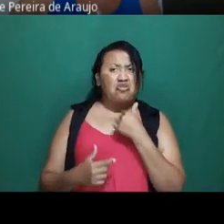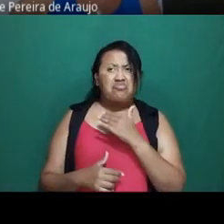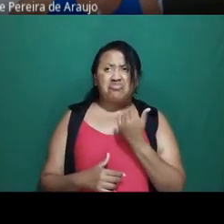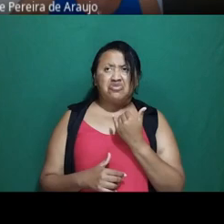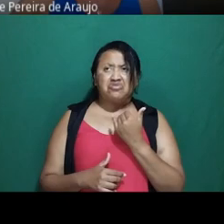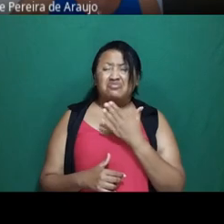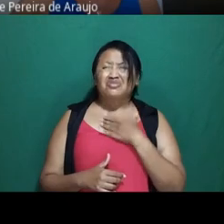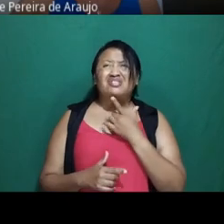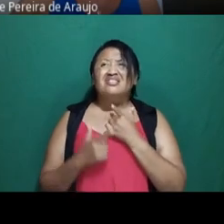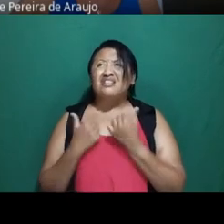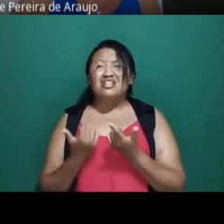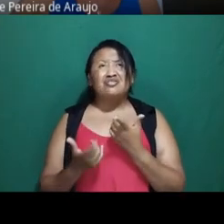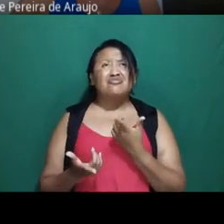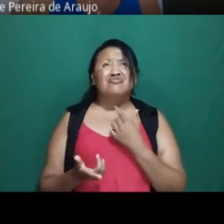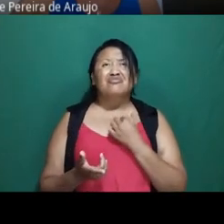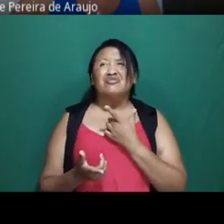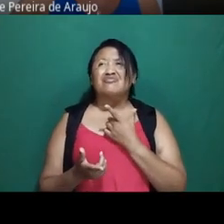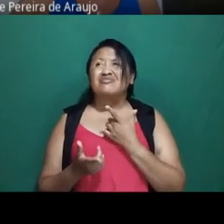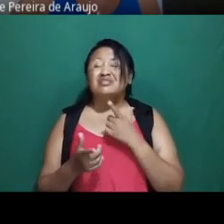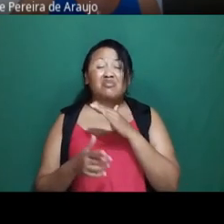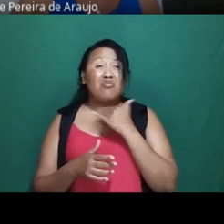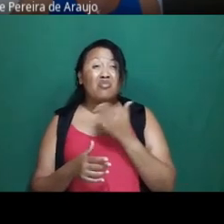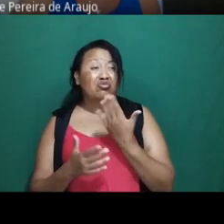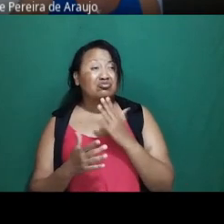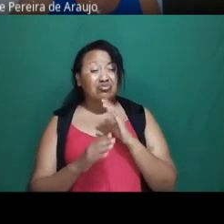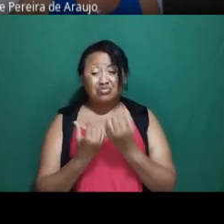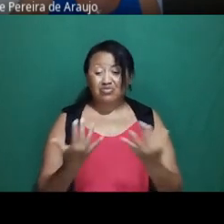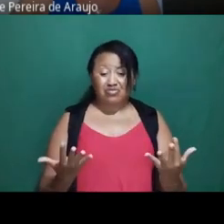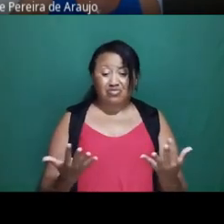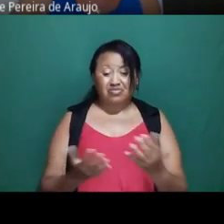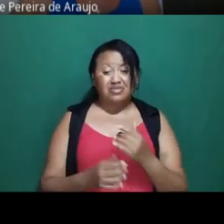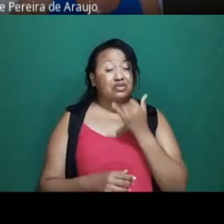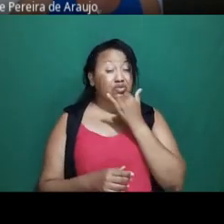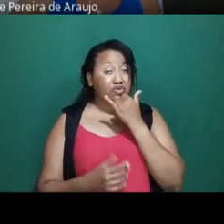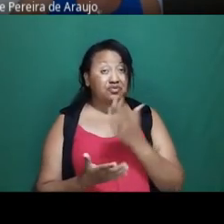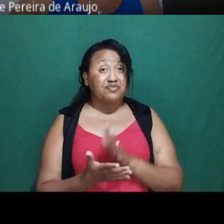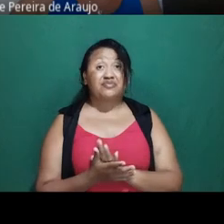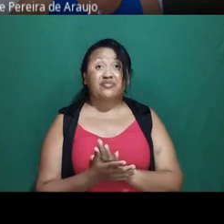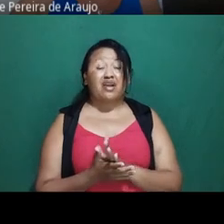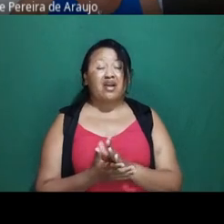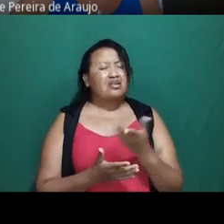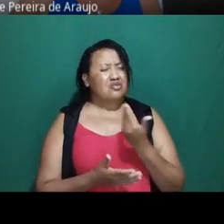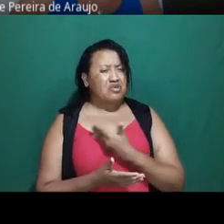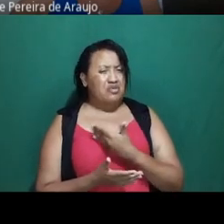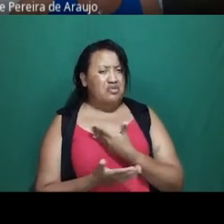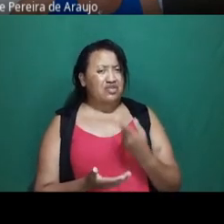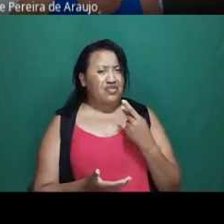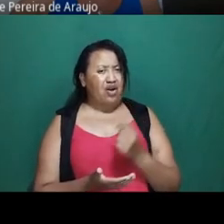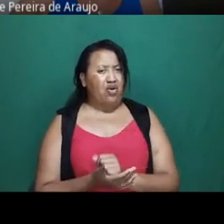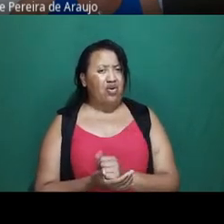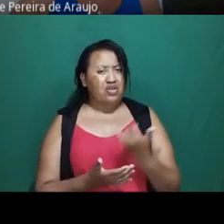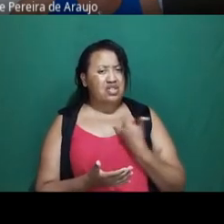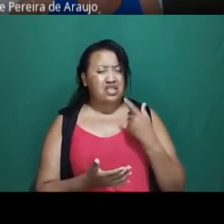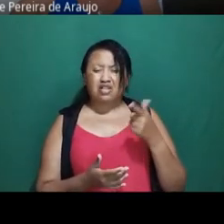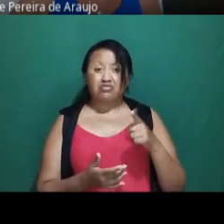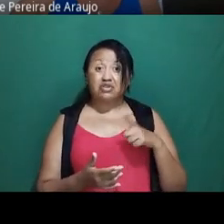morto meu desejo morto Pântano sem recorte desculpa Os Camaradas não disseram que havia